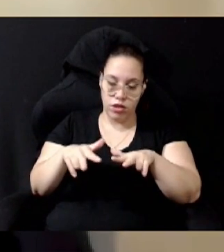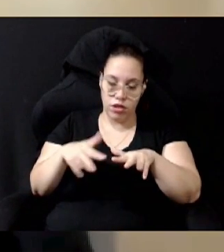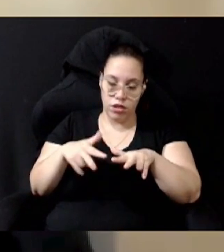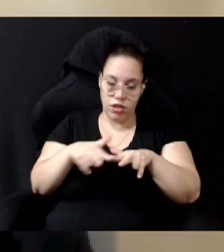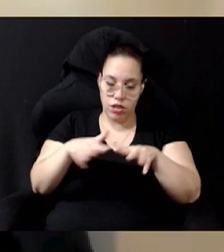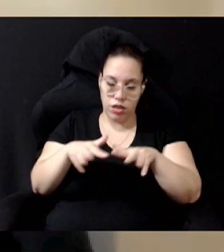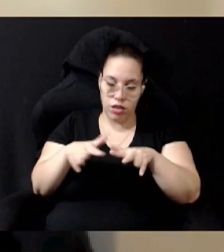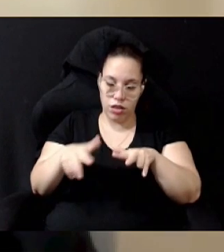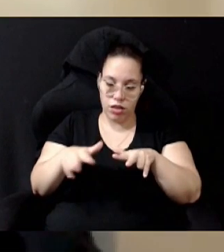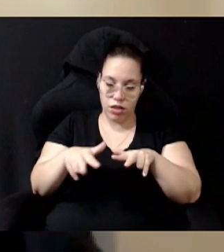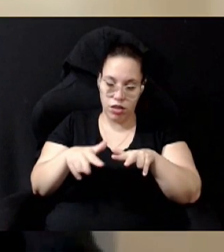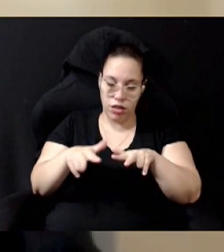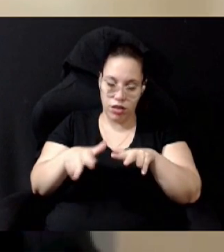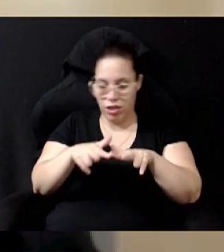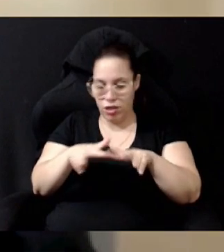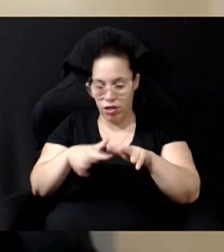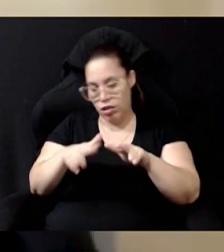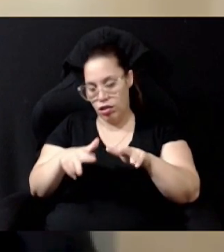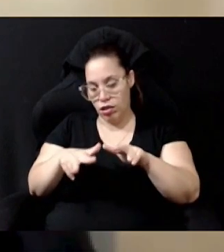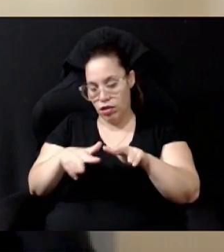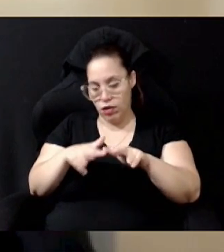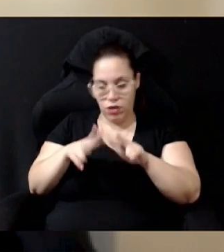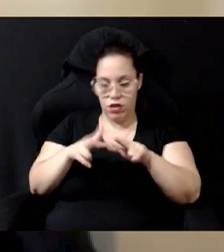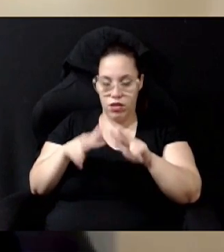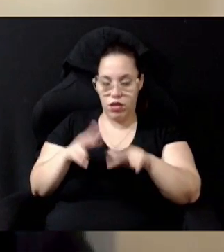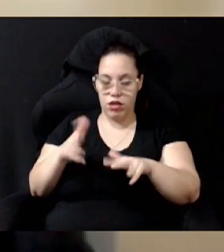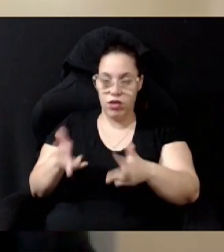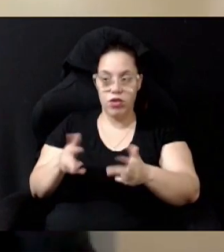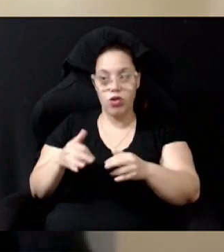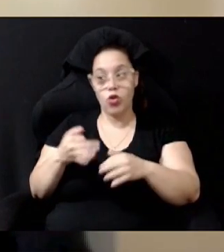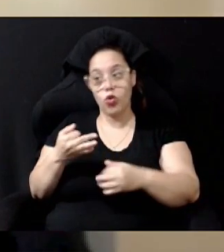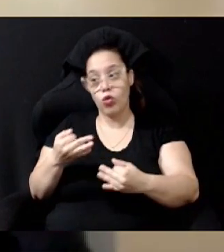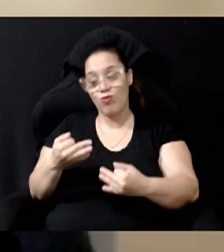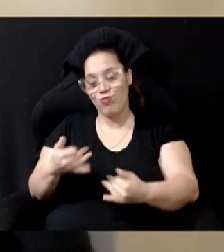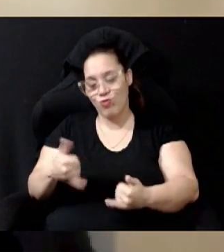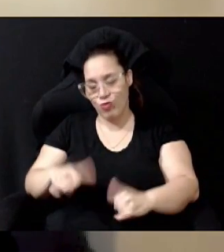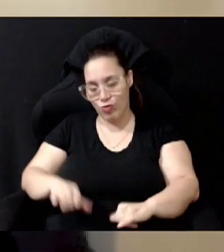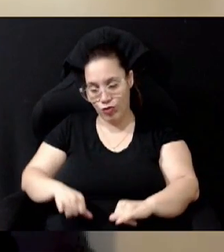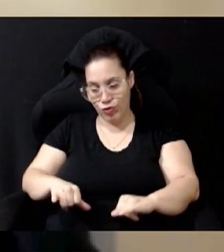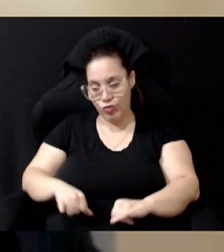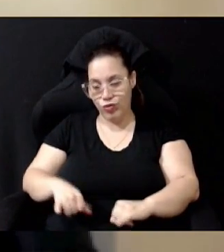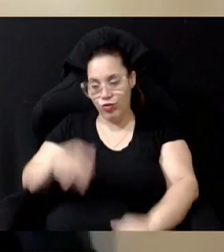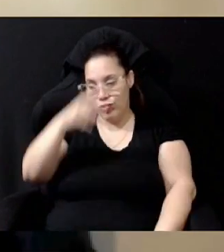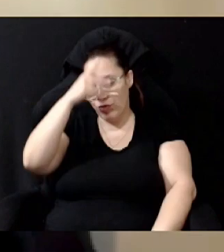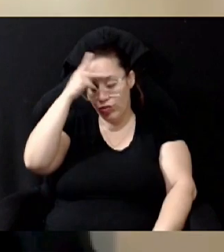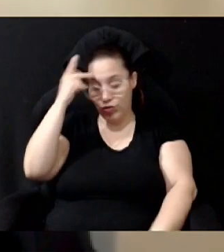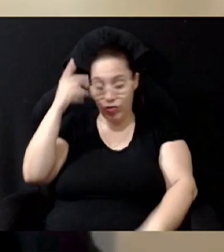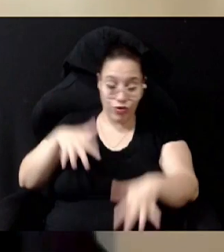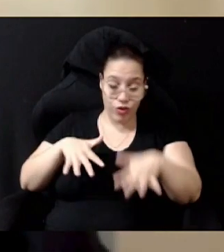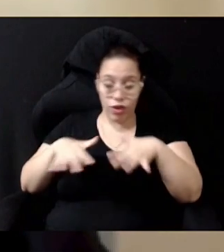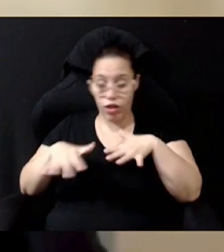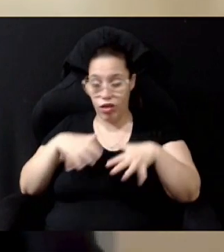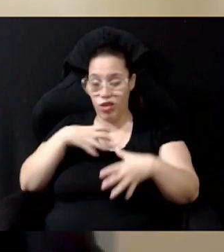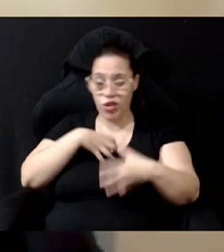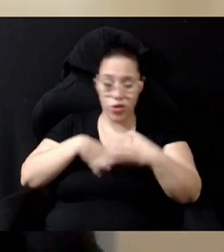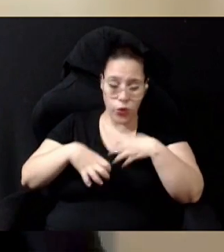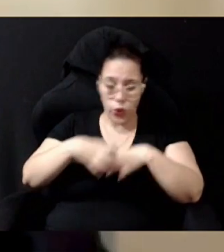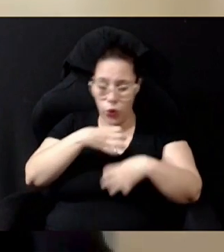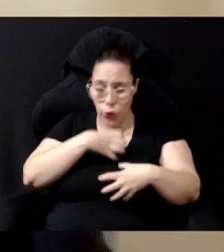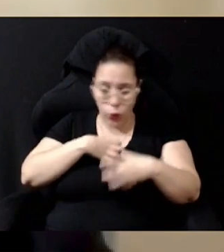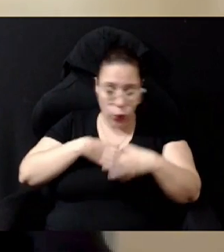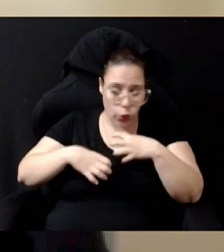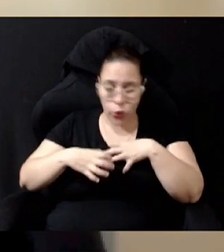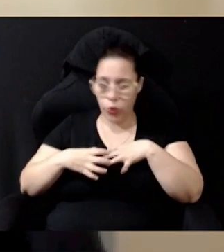sofrendo também, porque sofre ali com a pessoa se agitando, mesmo, às vezes até